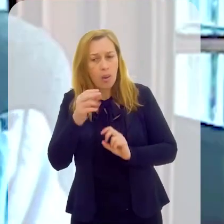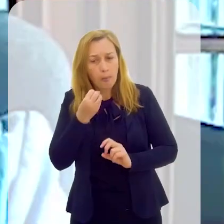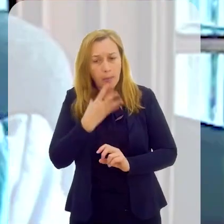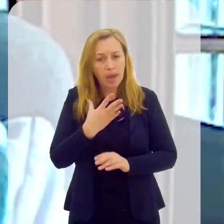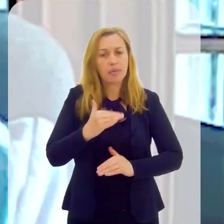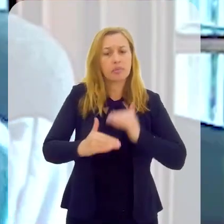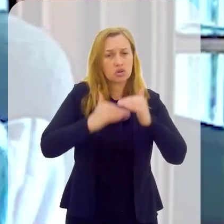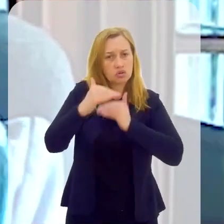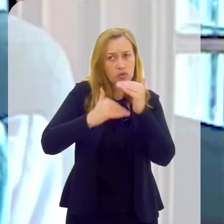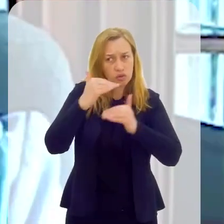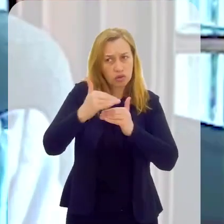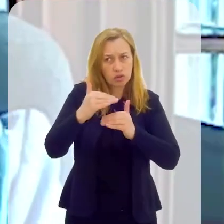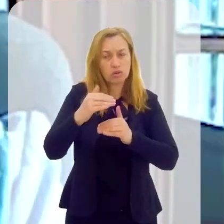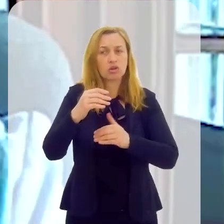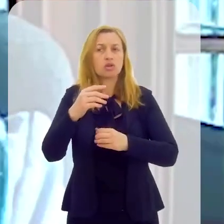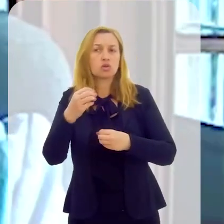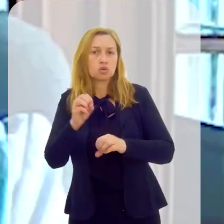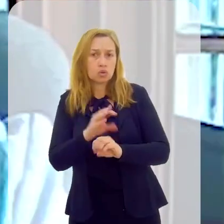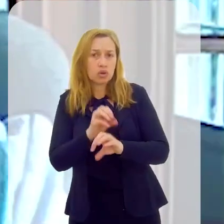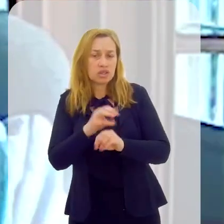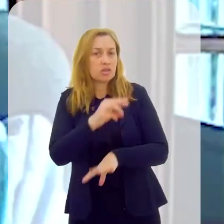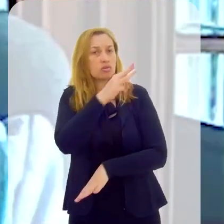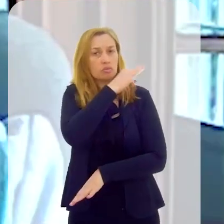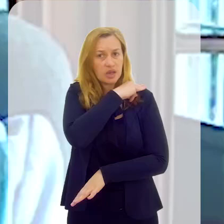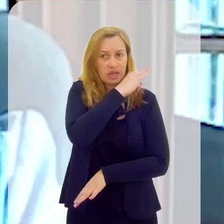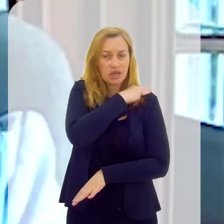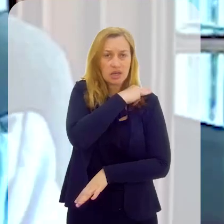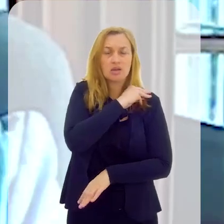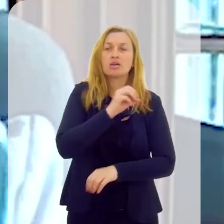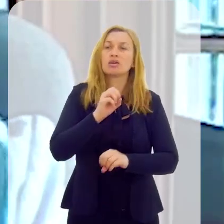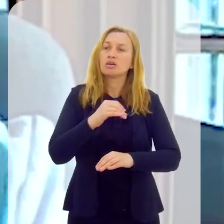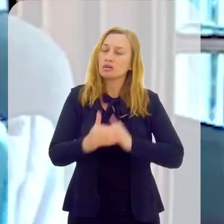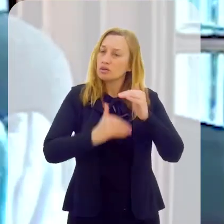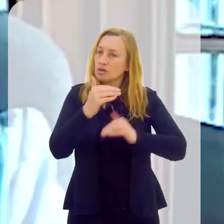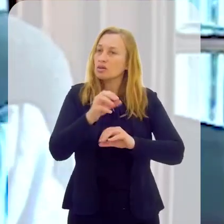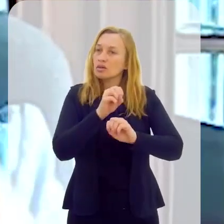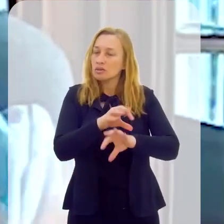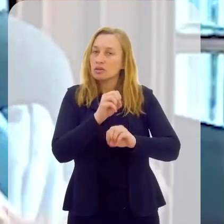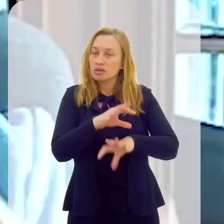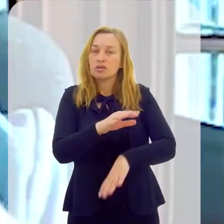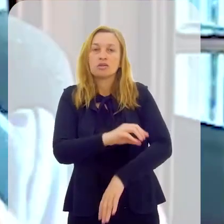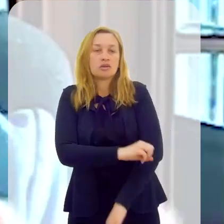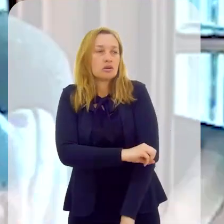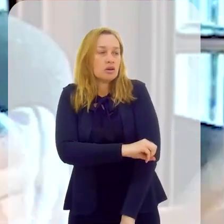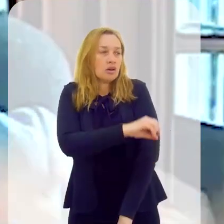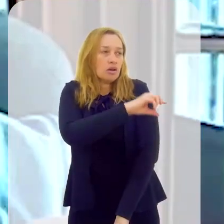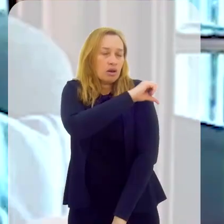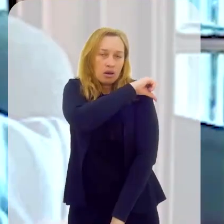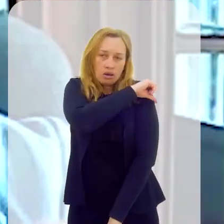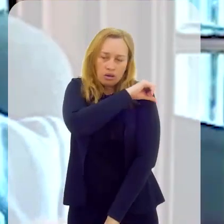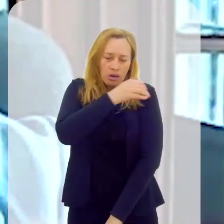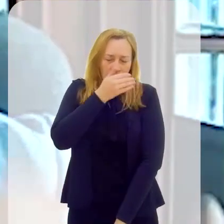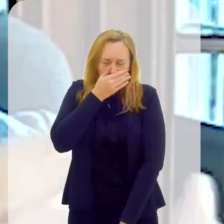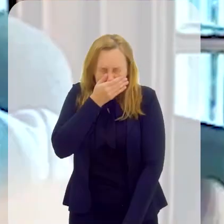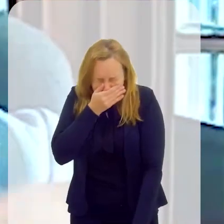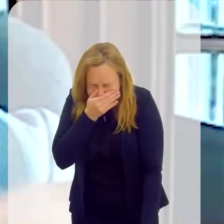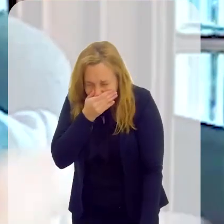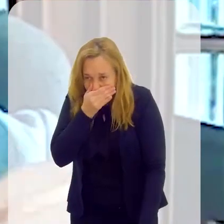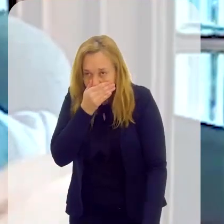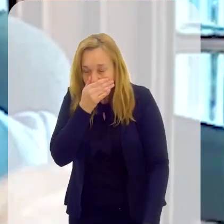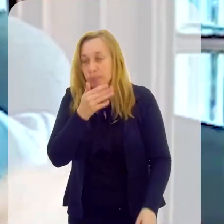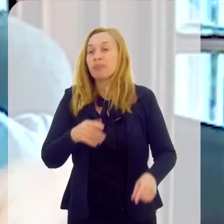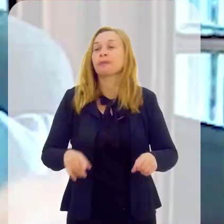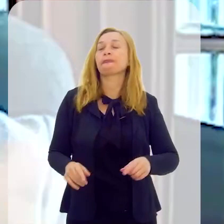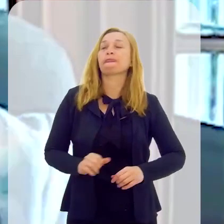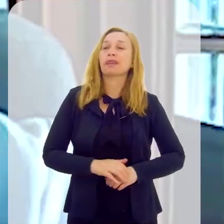olhar muito bem para o desenvolvimento do ensino médio e para o desenvolvimento também do ensino fundamental, que, em